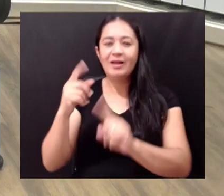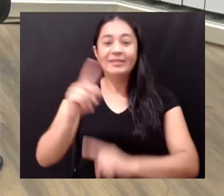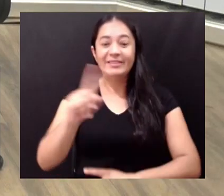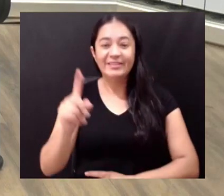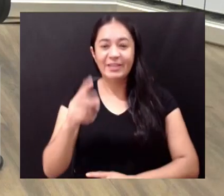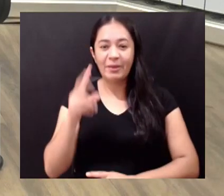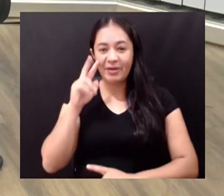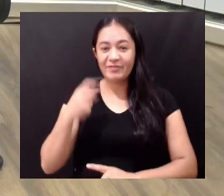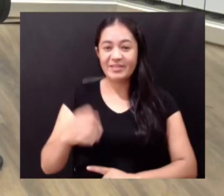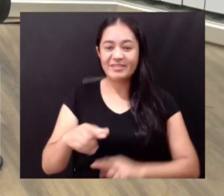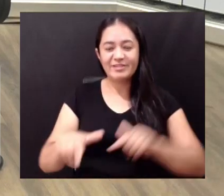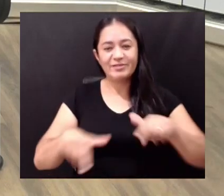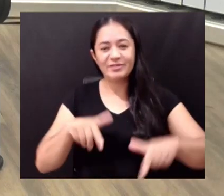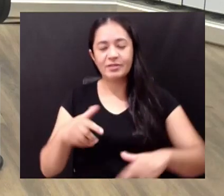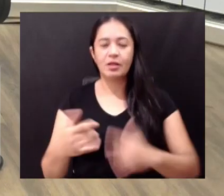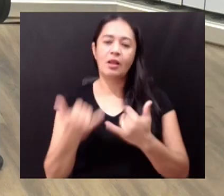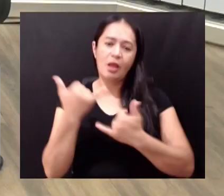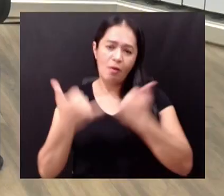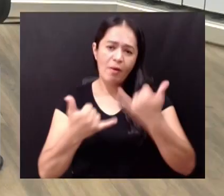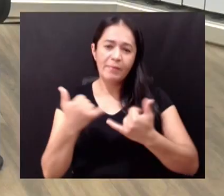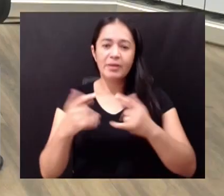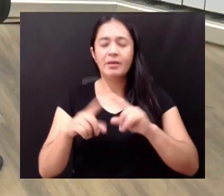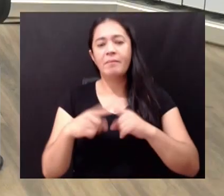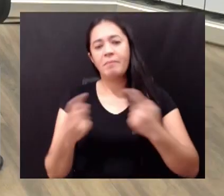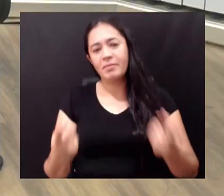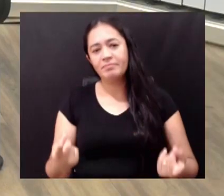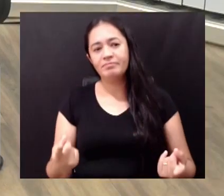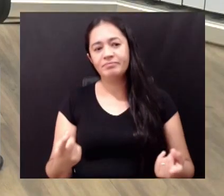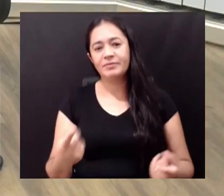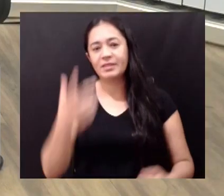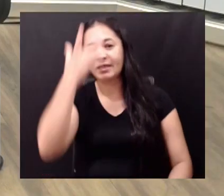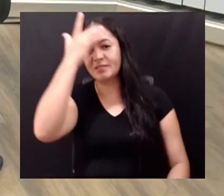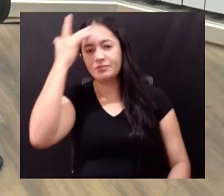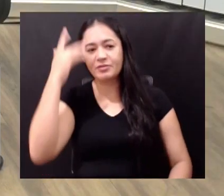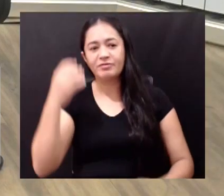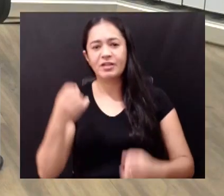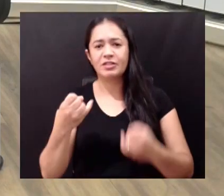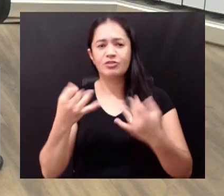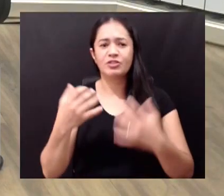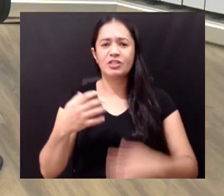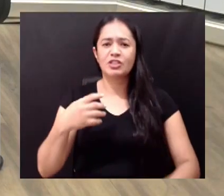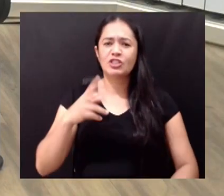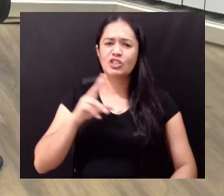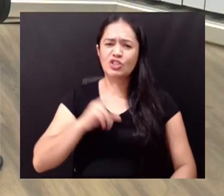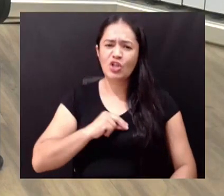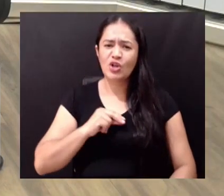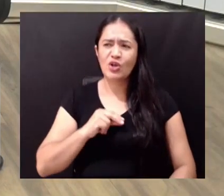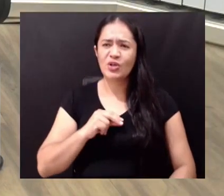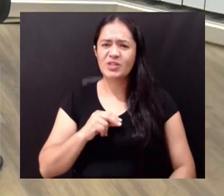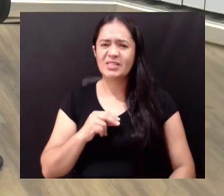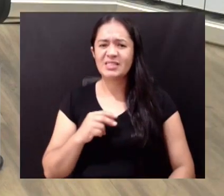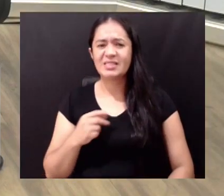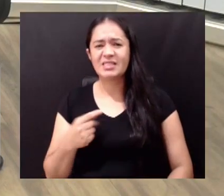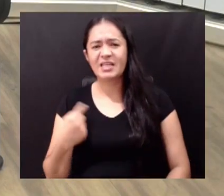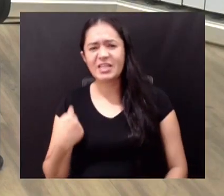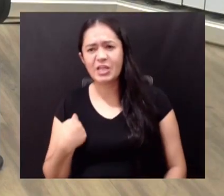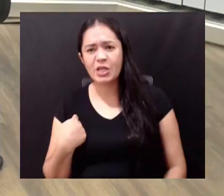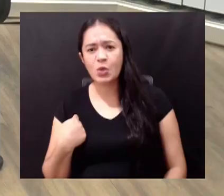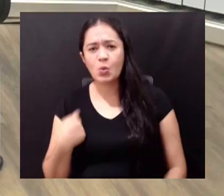uma brincadeira, mas assim, as pessoas falam de forma, poxa, será que eu vou me readaptar? Será que a gente vai